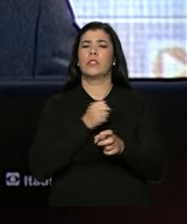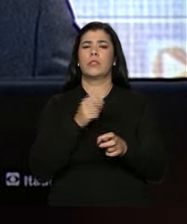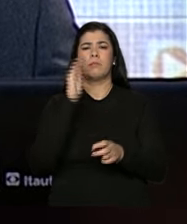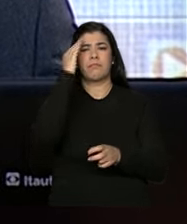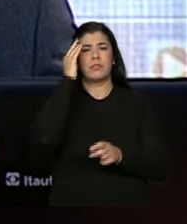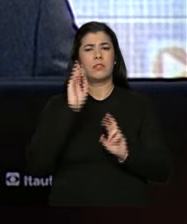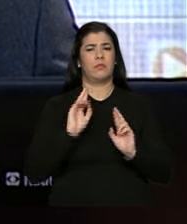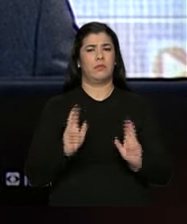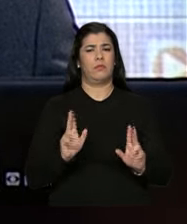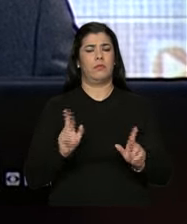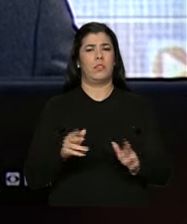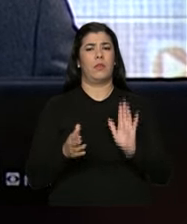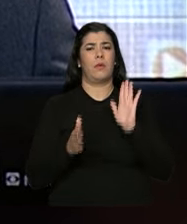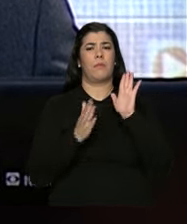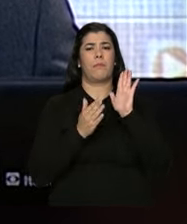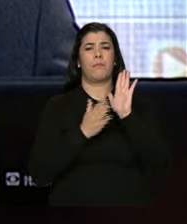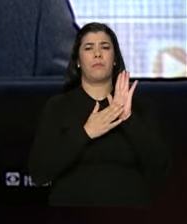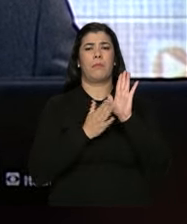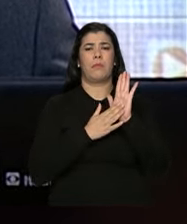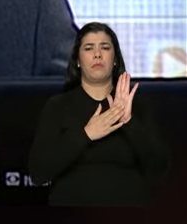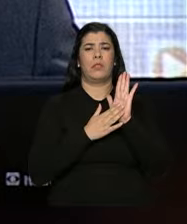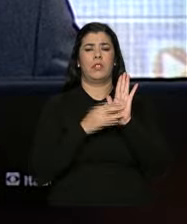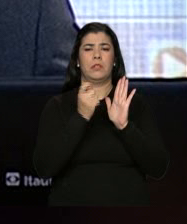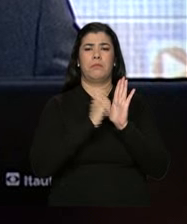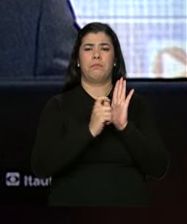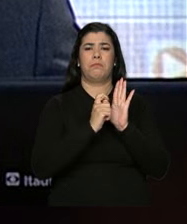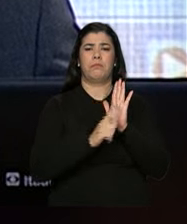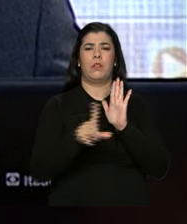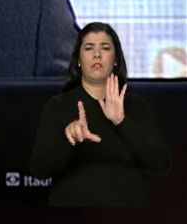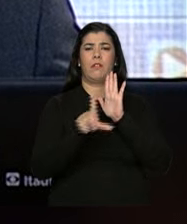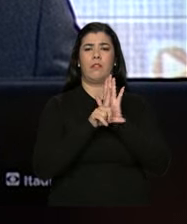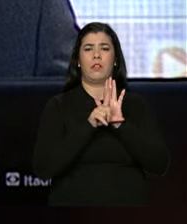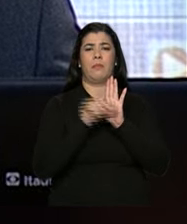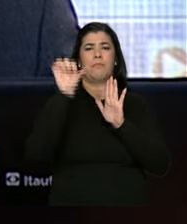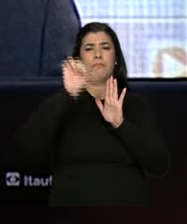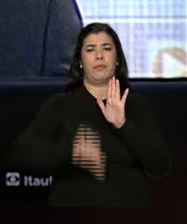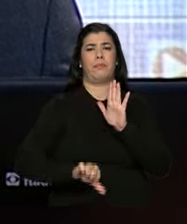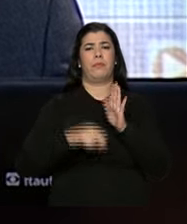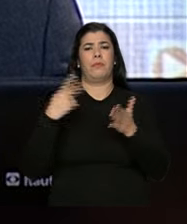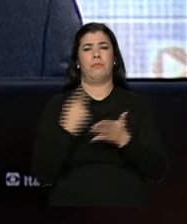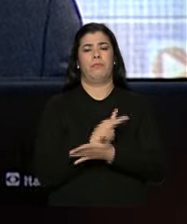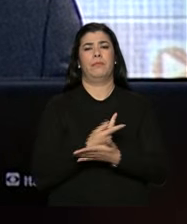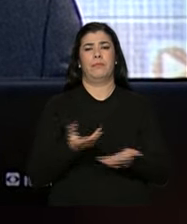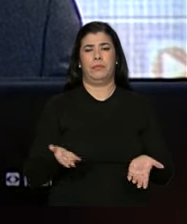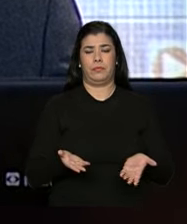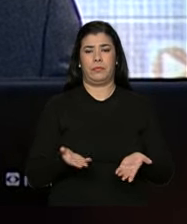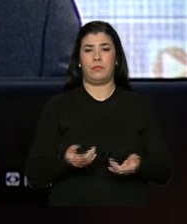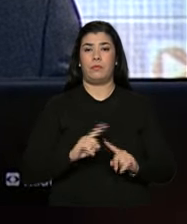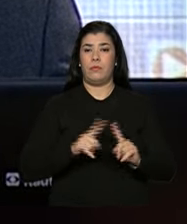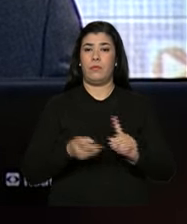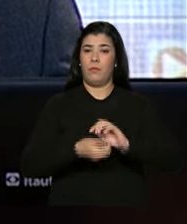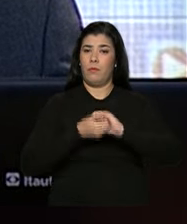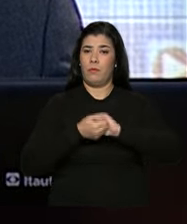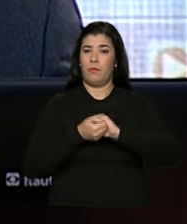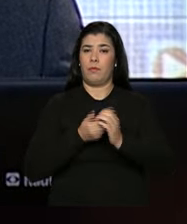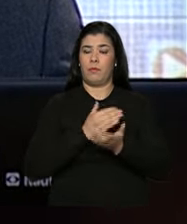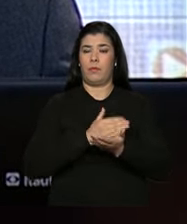propondo projetos de lei que tendem a piorar um pouco a nossa realidade. Mas nessa saudação